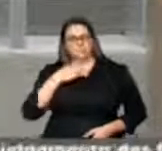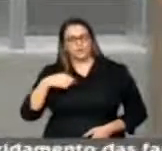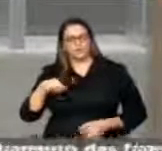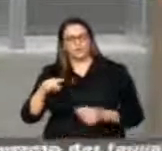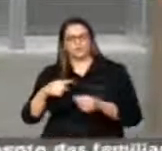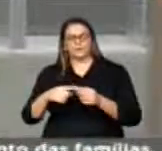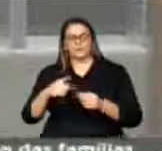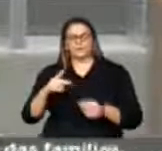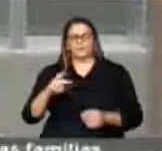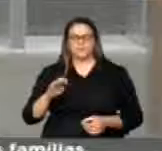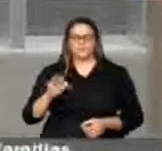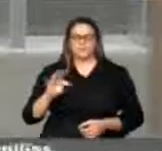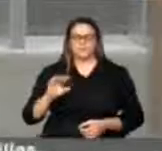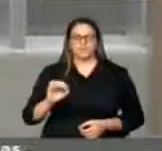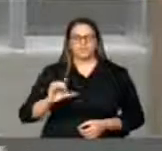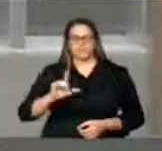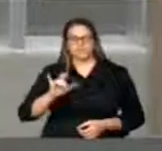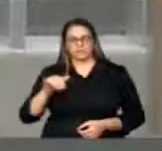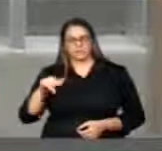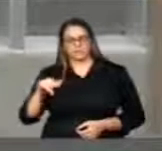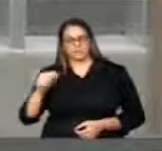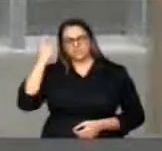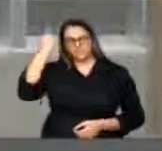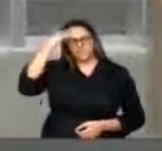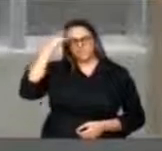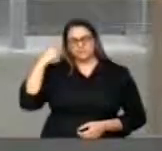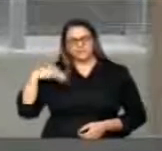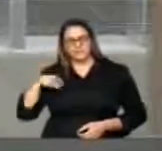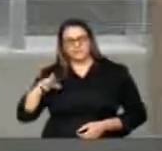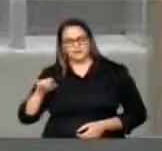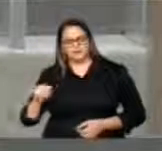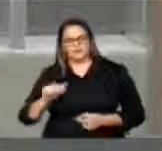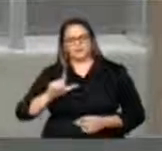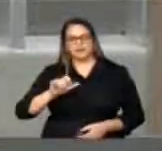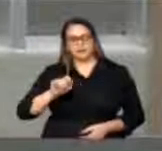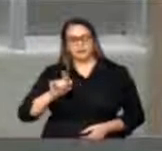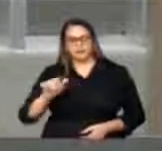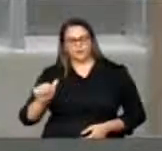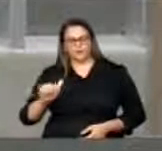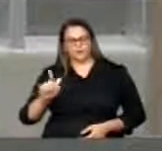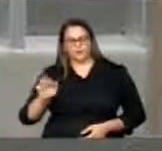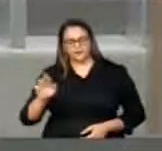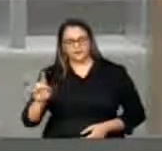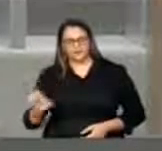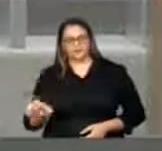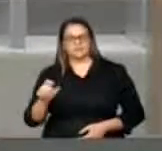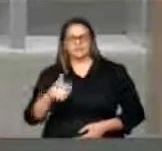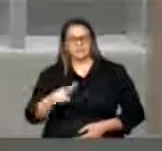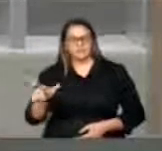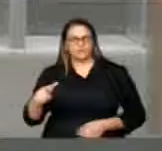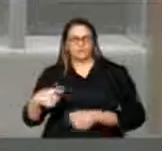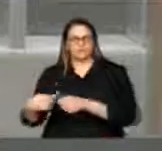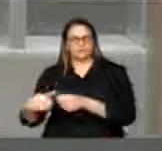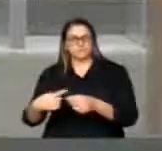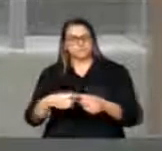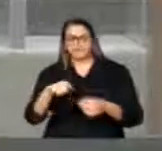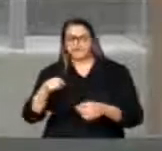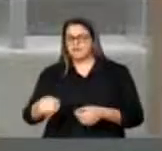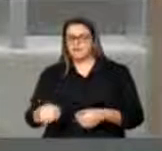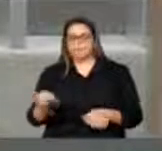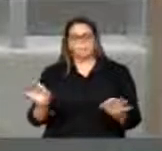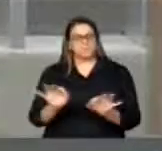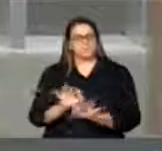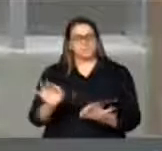a sua terra, Santa Maria, Lagoa Grande, e graças a Deus, praticamente lá ainda não existe